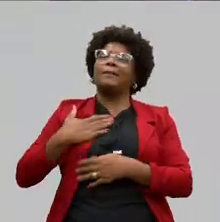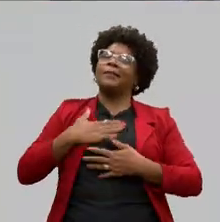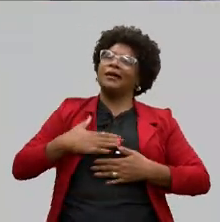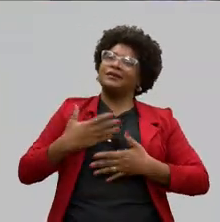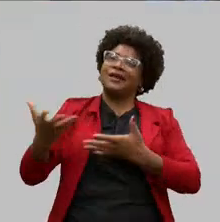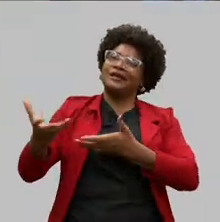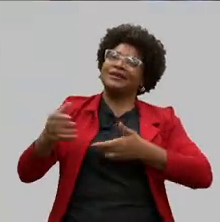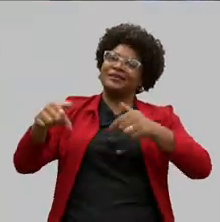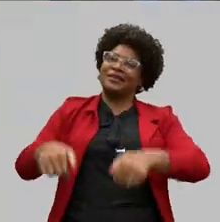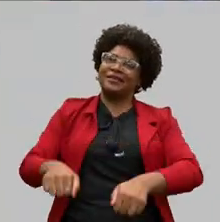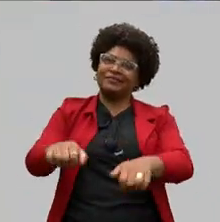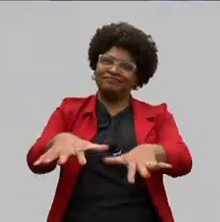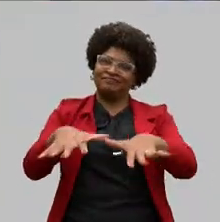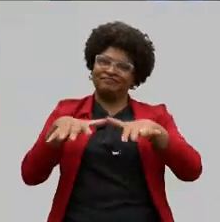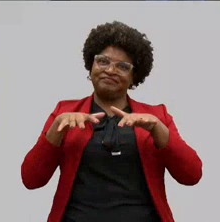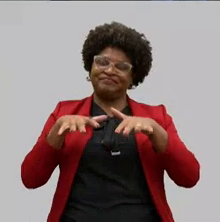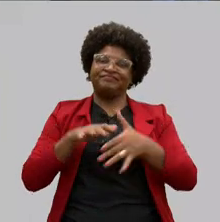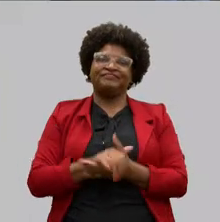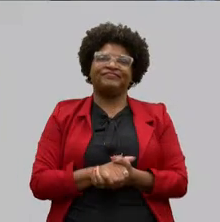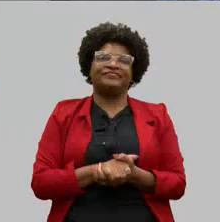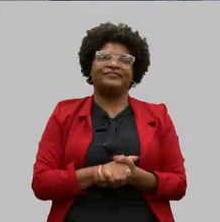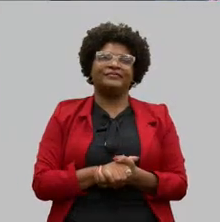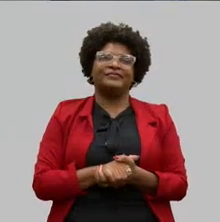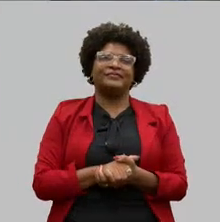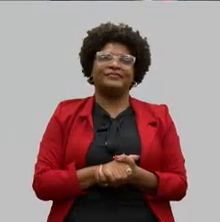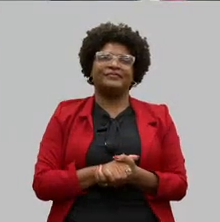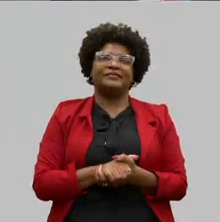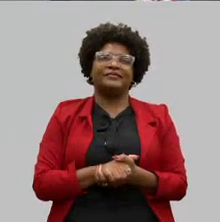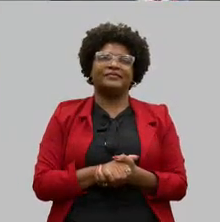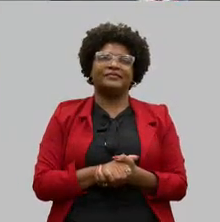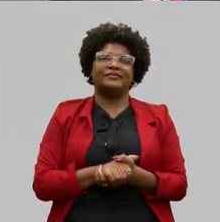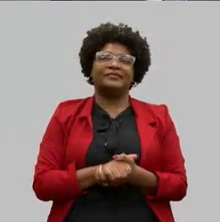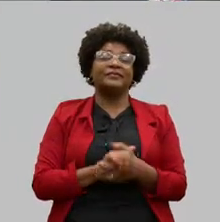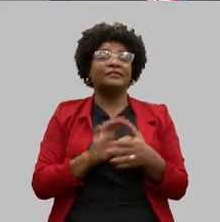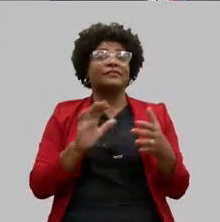comissão tá querendo o berl agora ixe